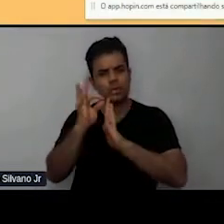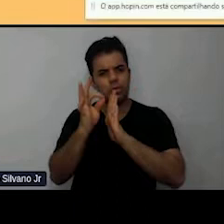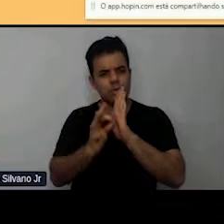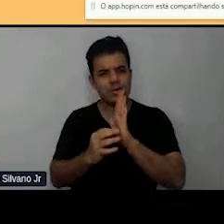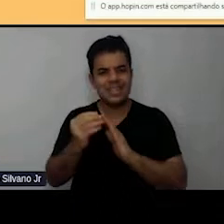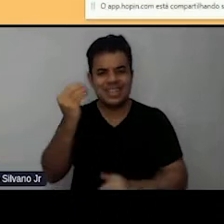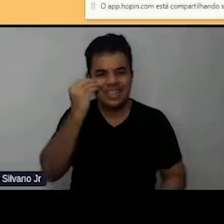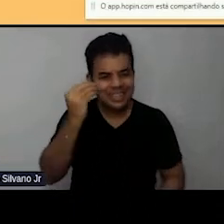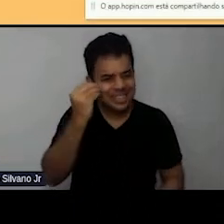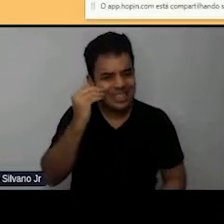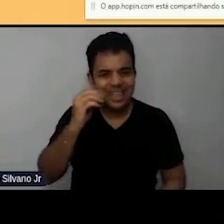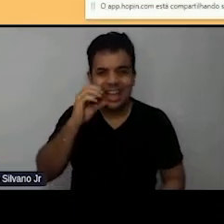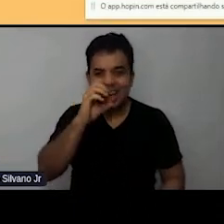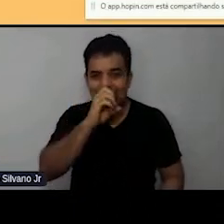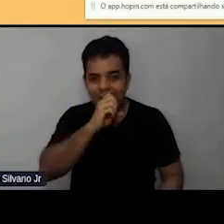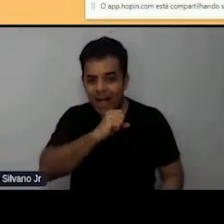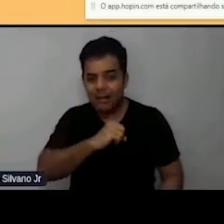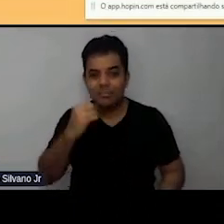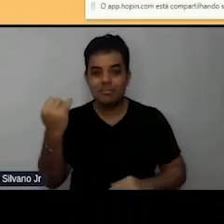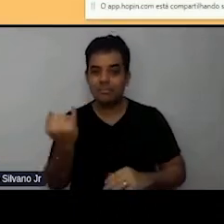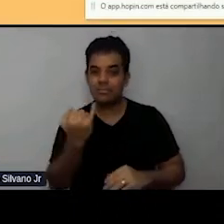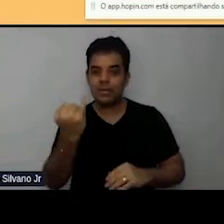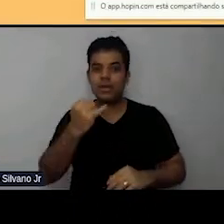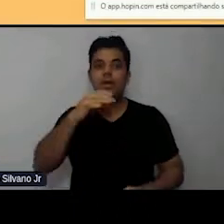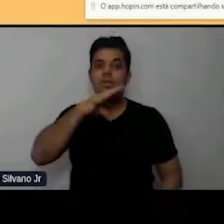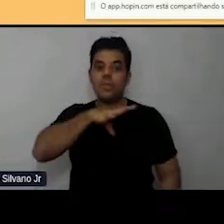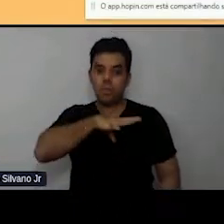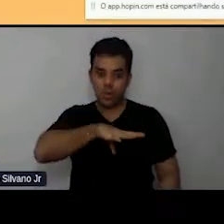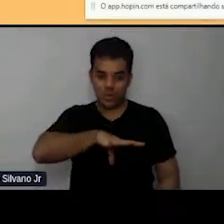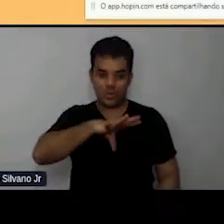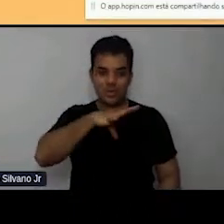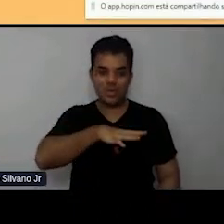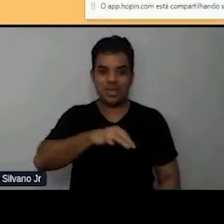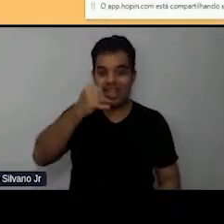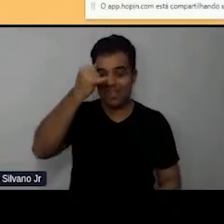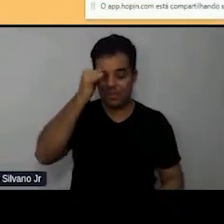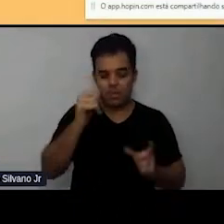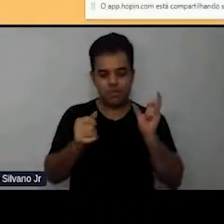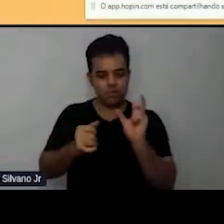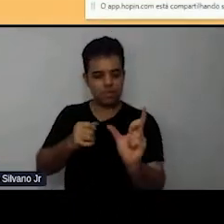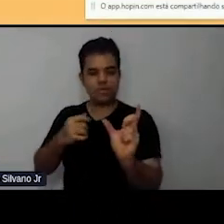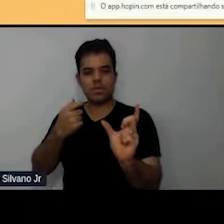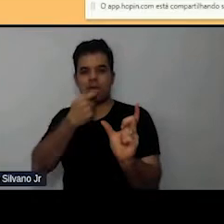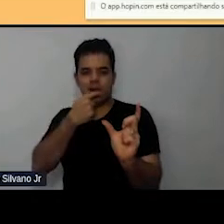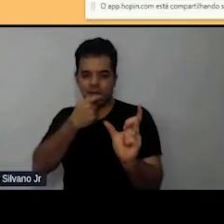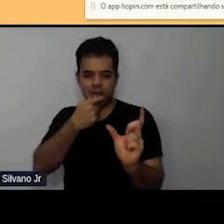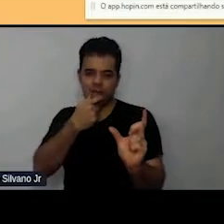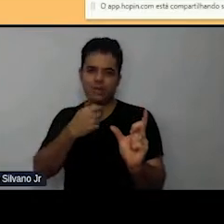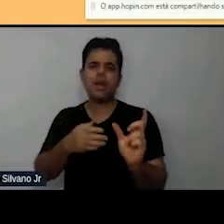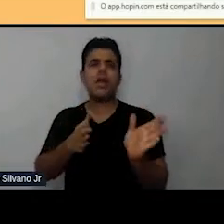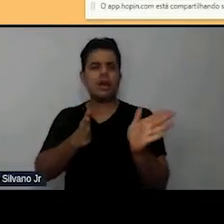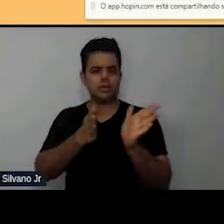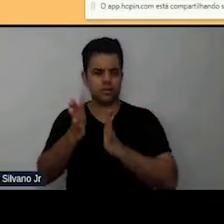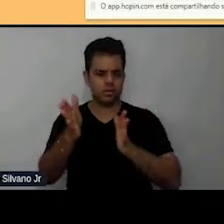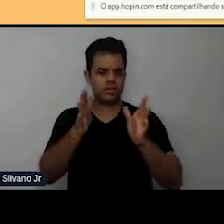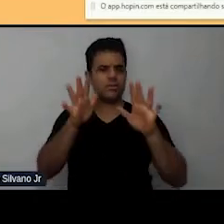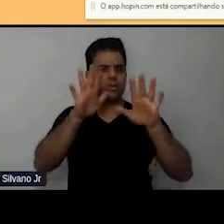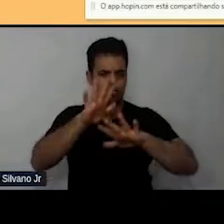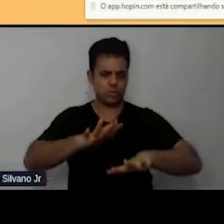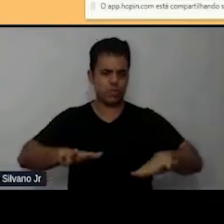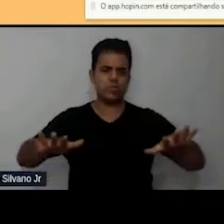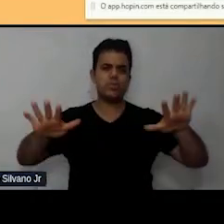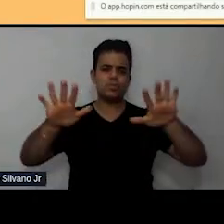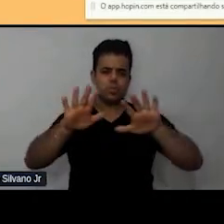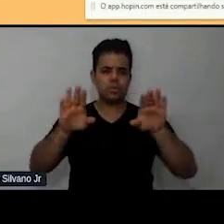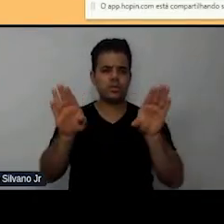máximo possível em português, né, evitar termos em inglês aqui para deixar mais acessível para todo mundo, até para o